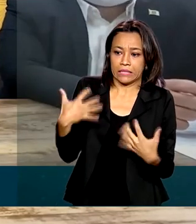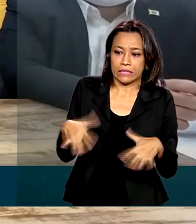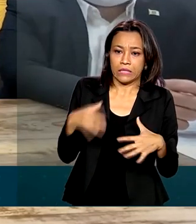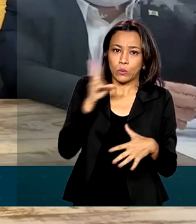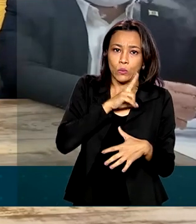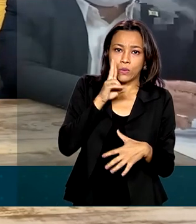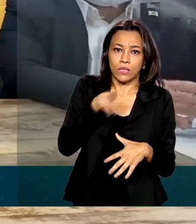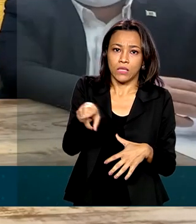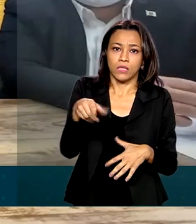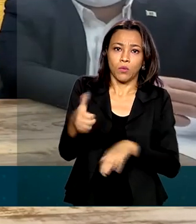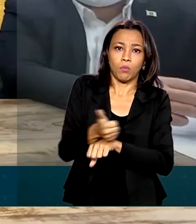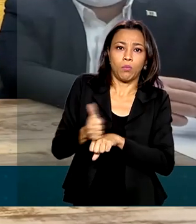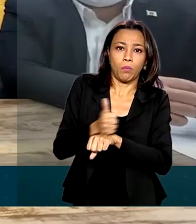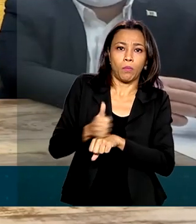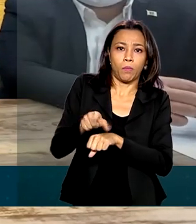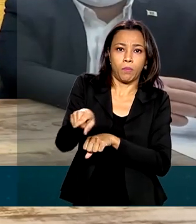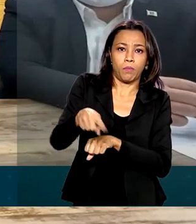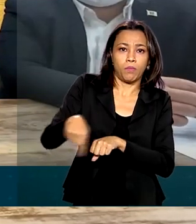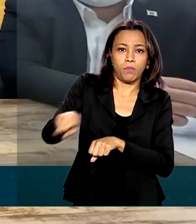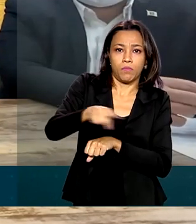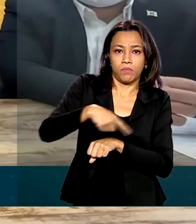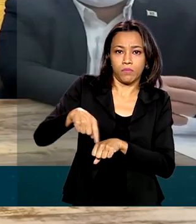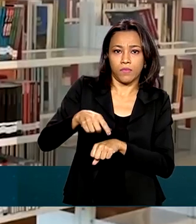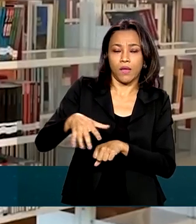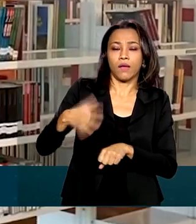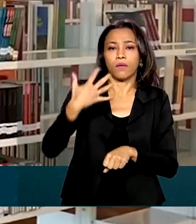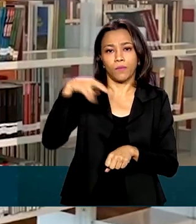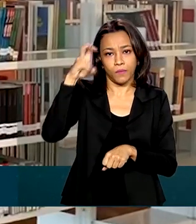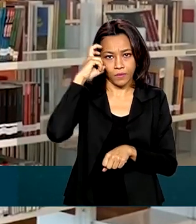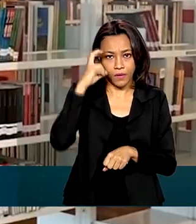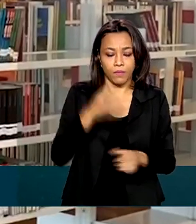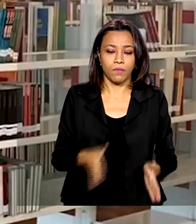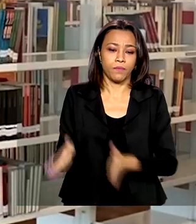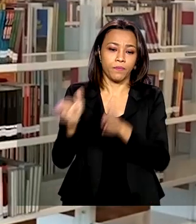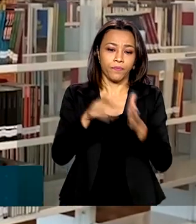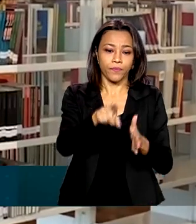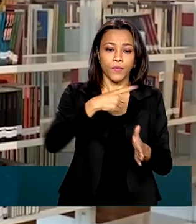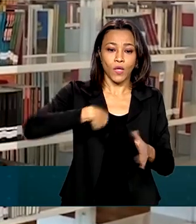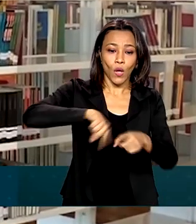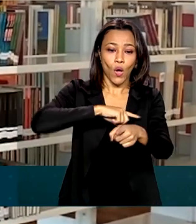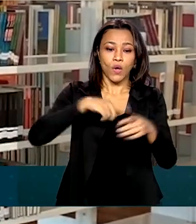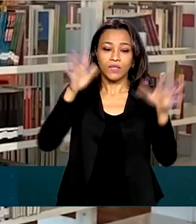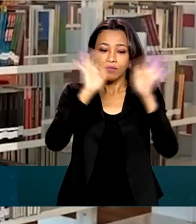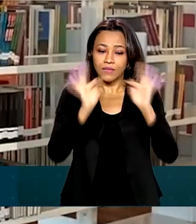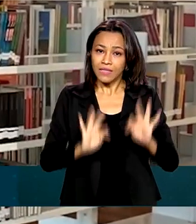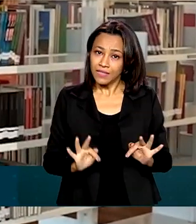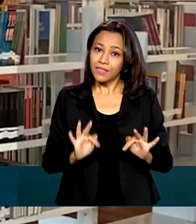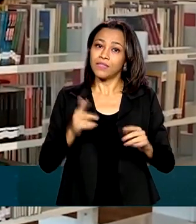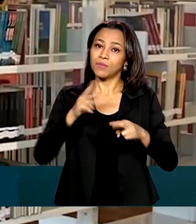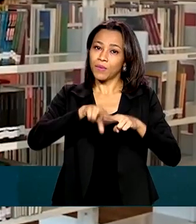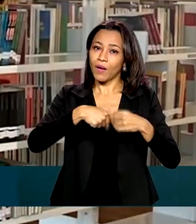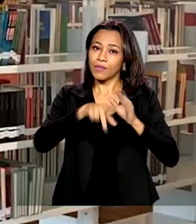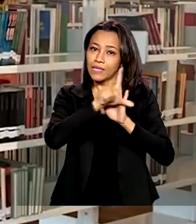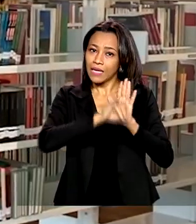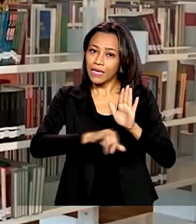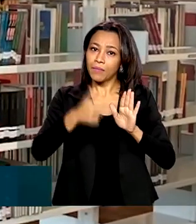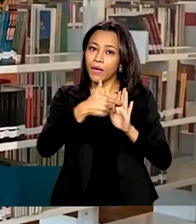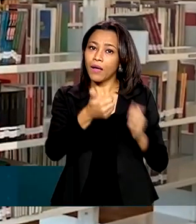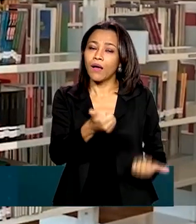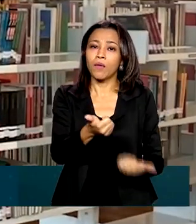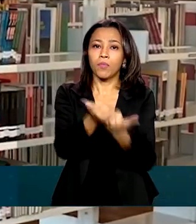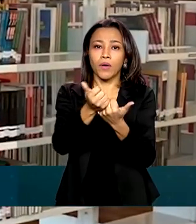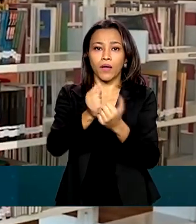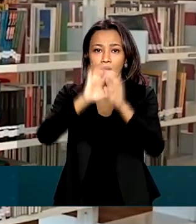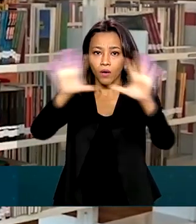está passando é todo setor cultural estamos muito felizes com essa lei em socorro